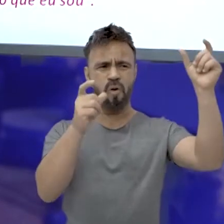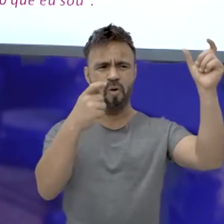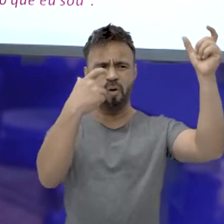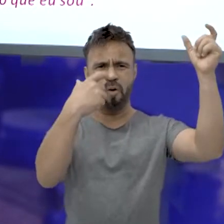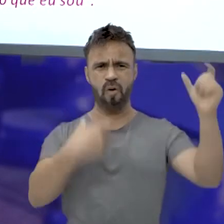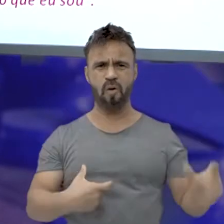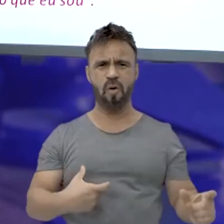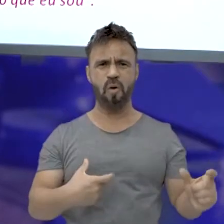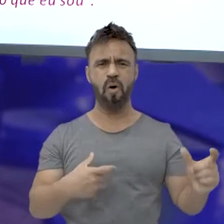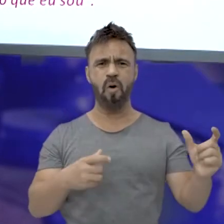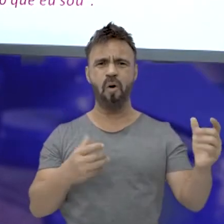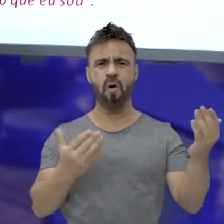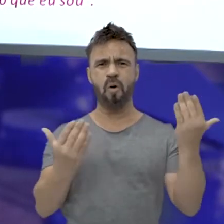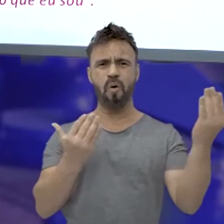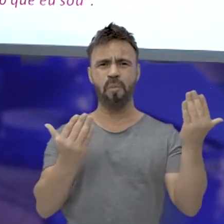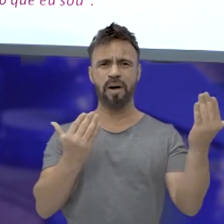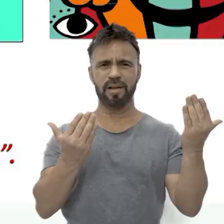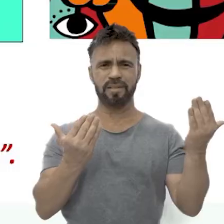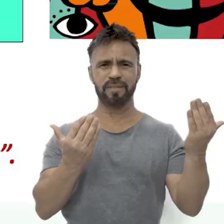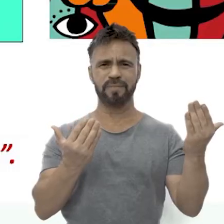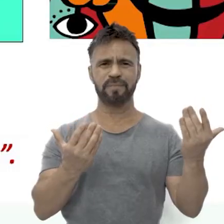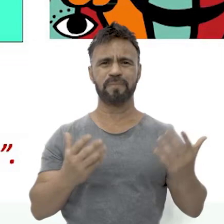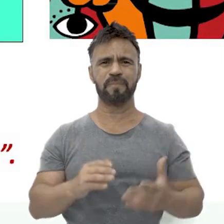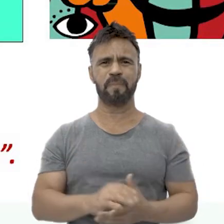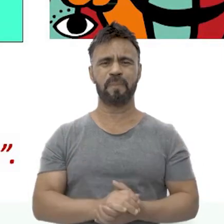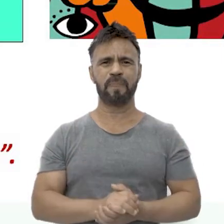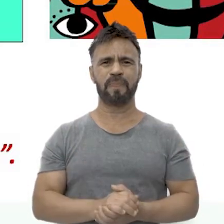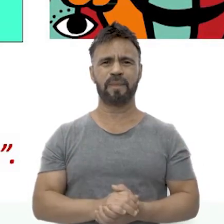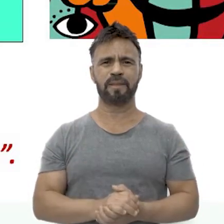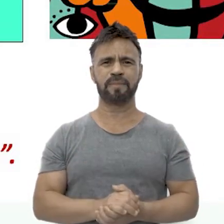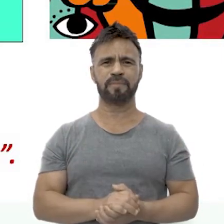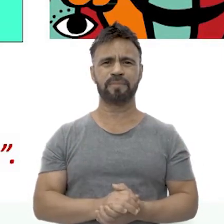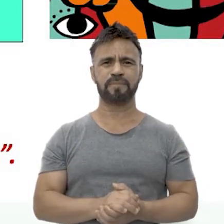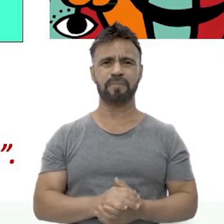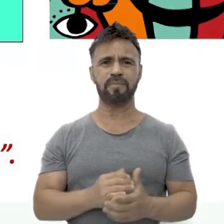referência outras pessoas, outras